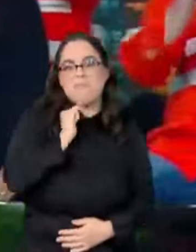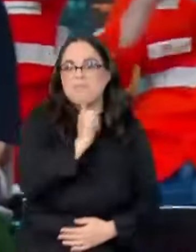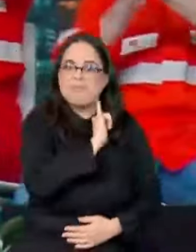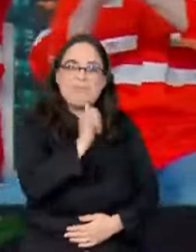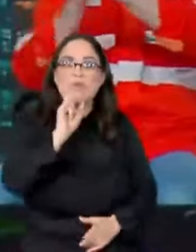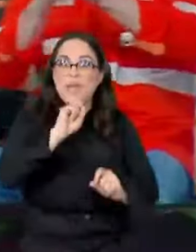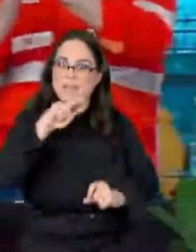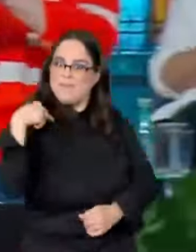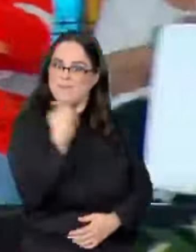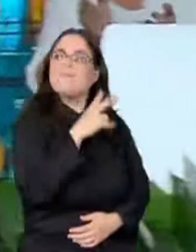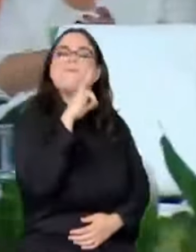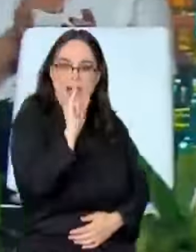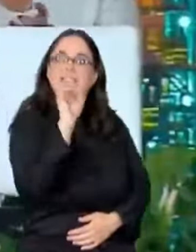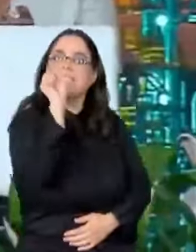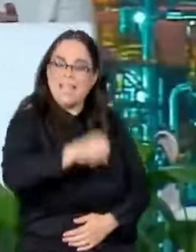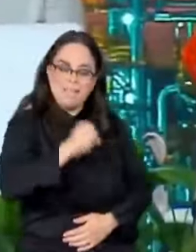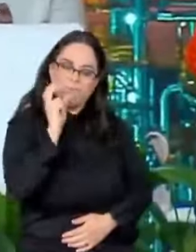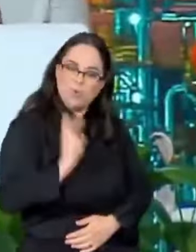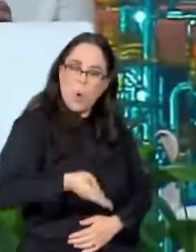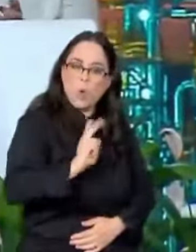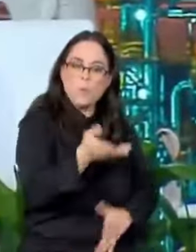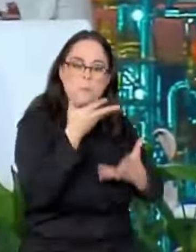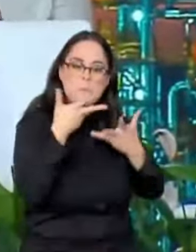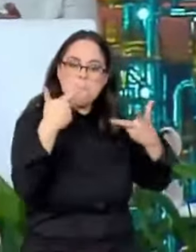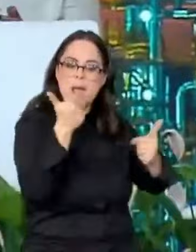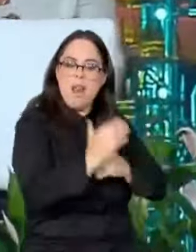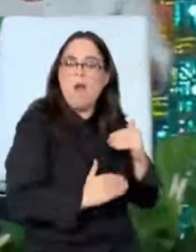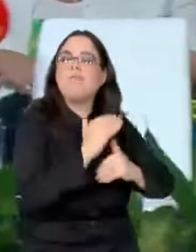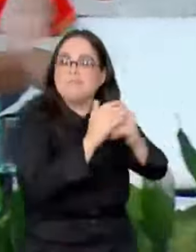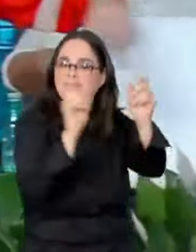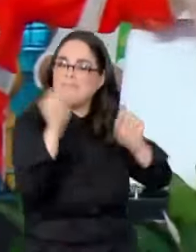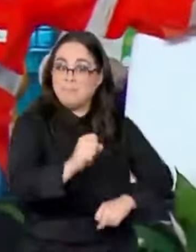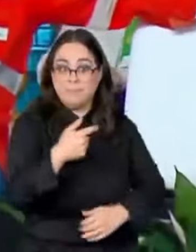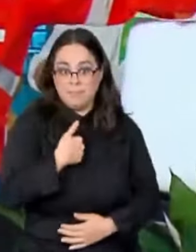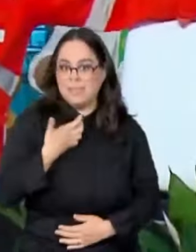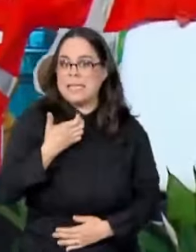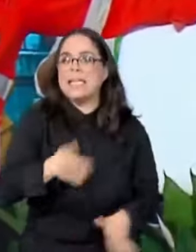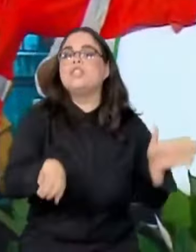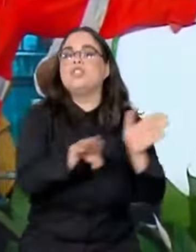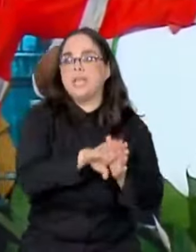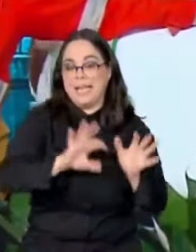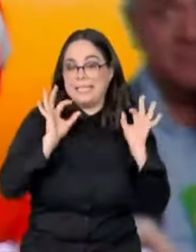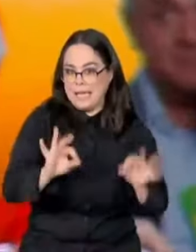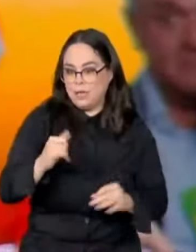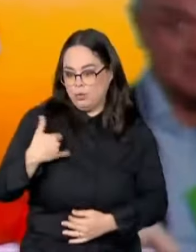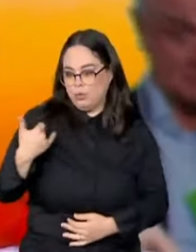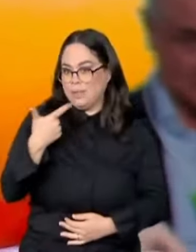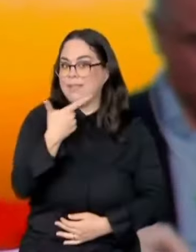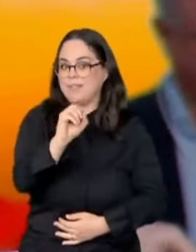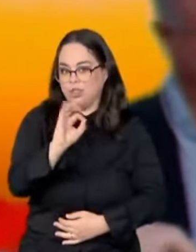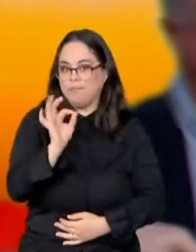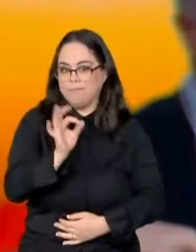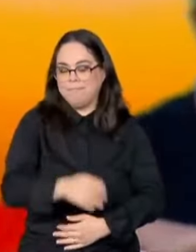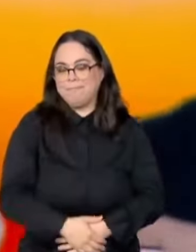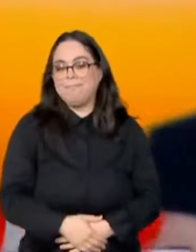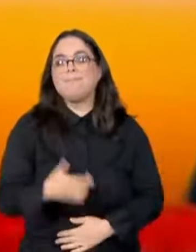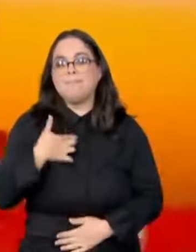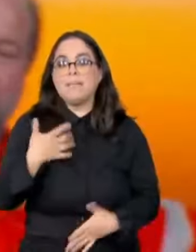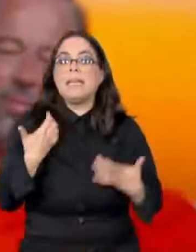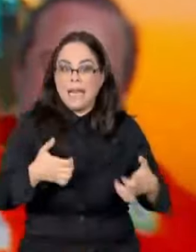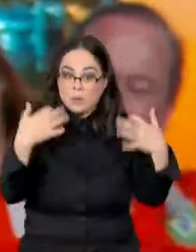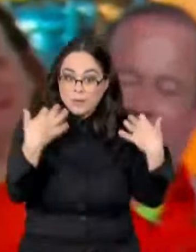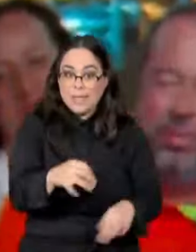gente vai continuar crescendo e melhorando. E eu estou querendo chegar a 120 anos. Estou querendo chegar a